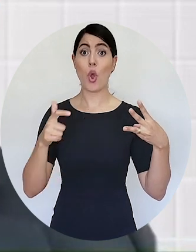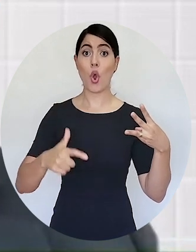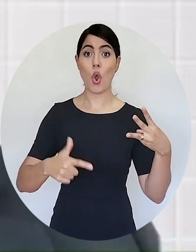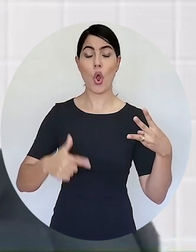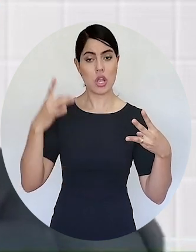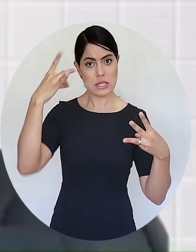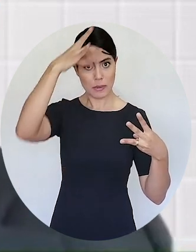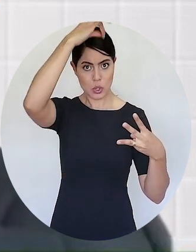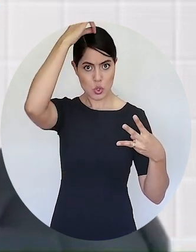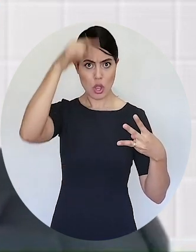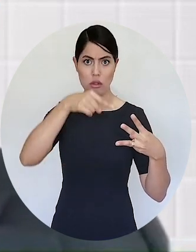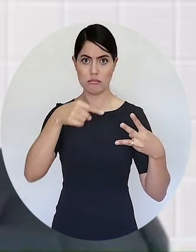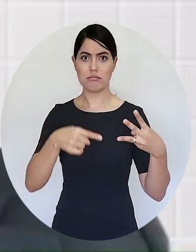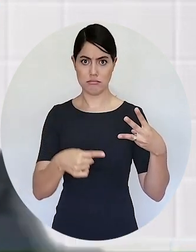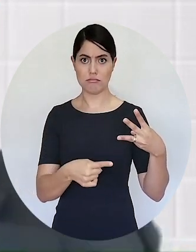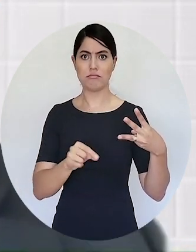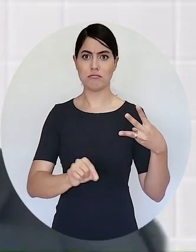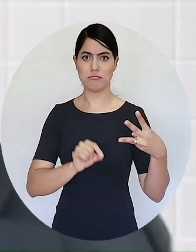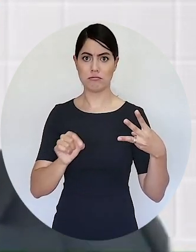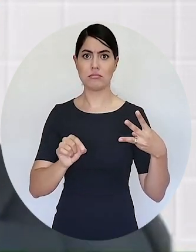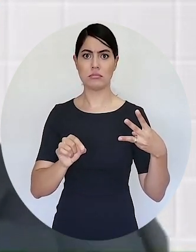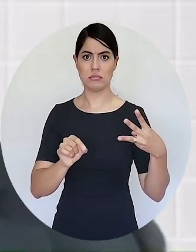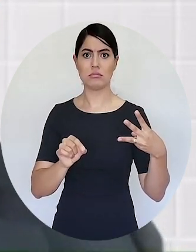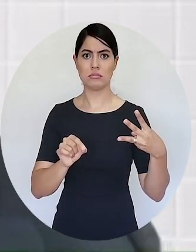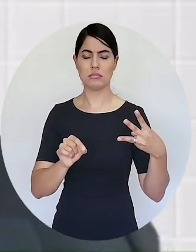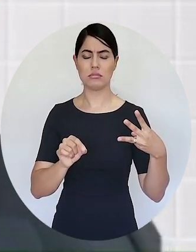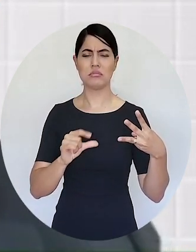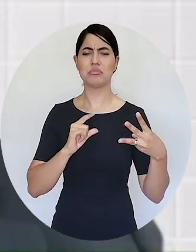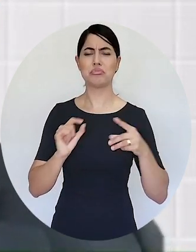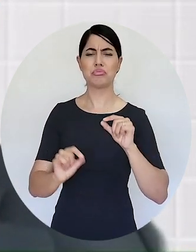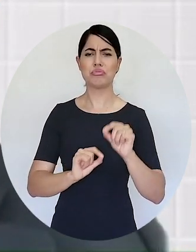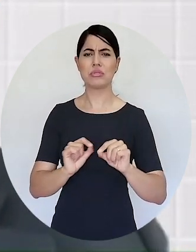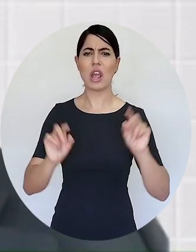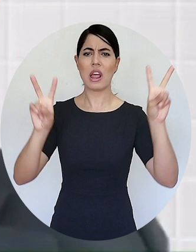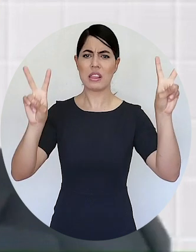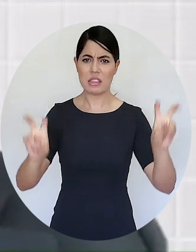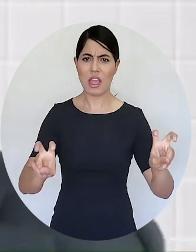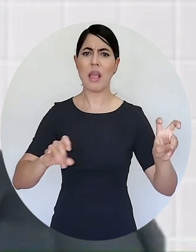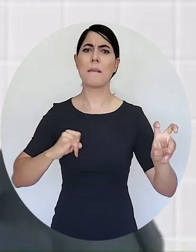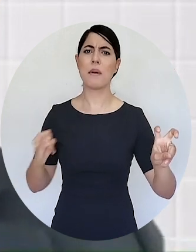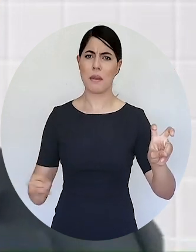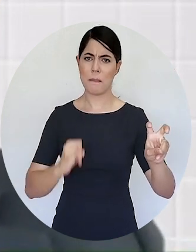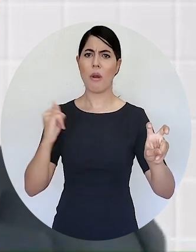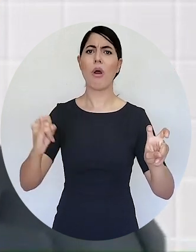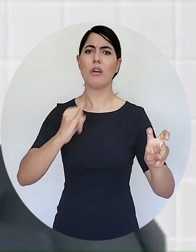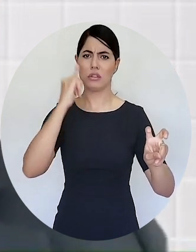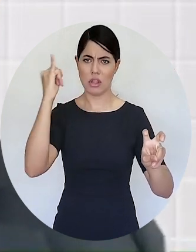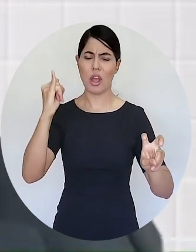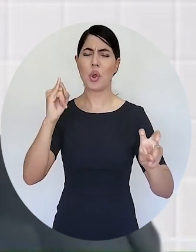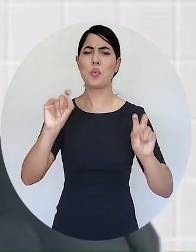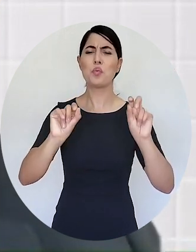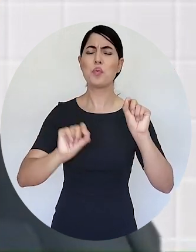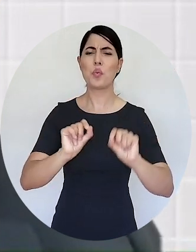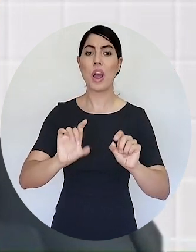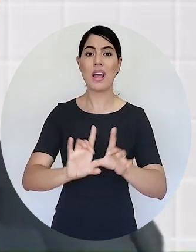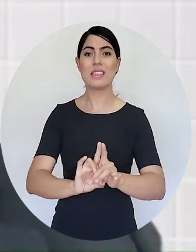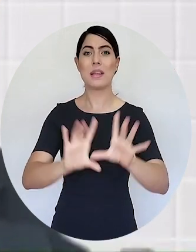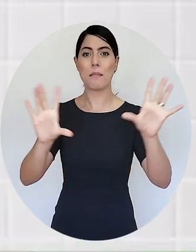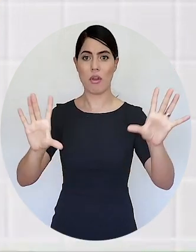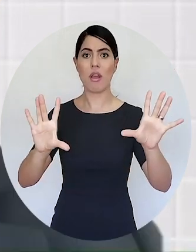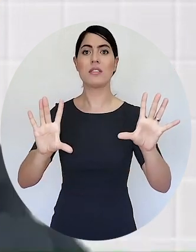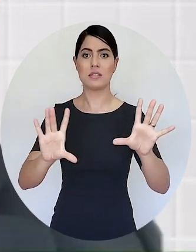Espírito Santo, os quais têm muito a ver, linkados com o que o professor nos trouxe aqui, com a questão de